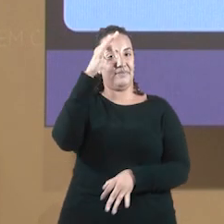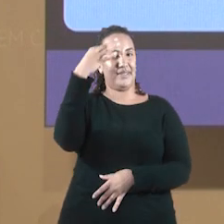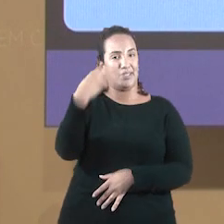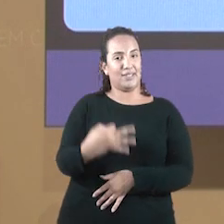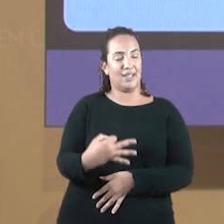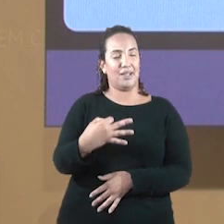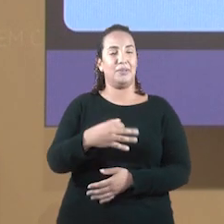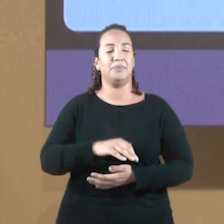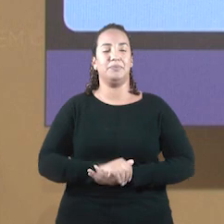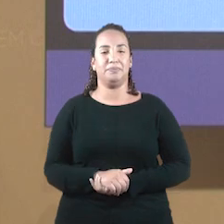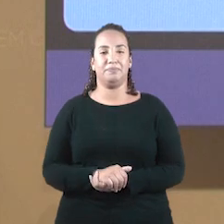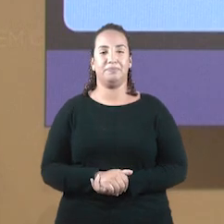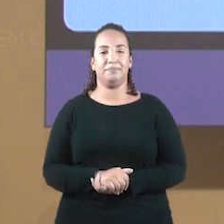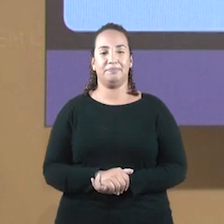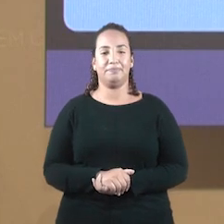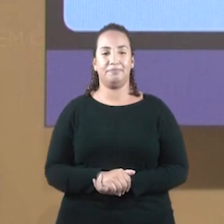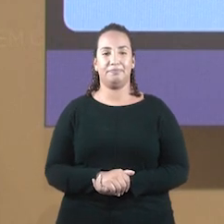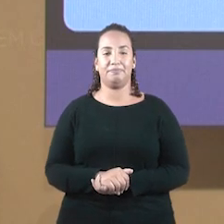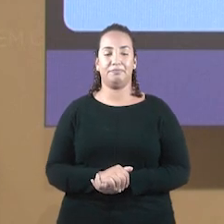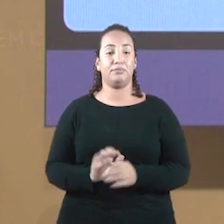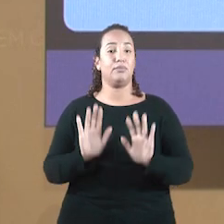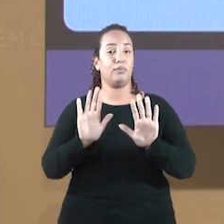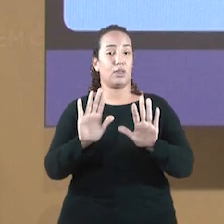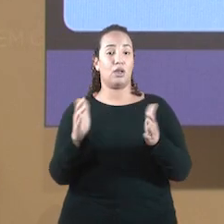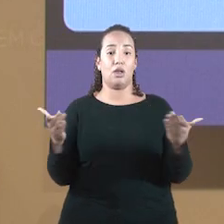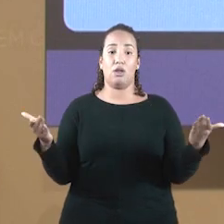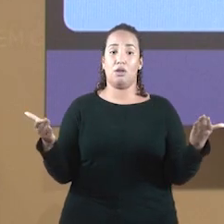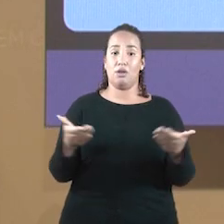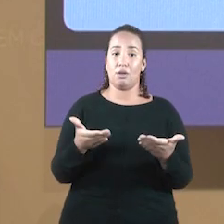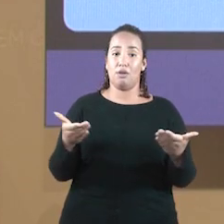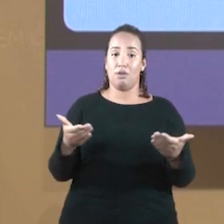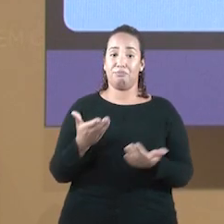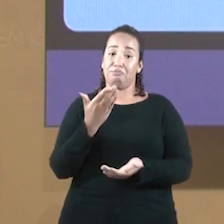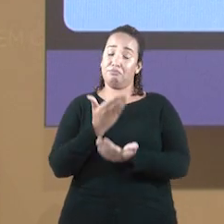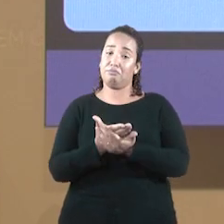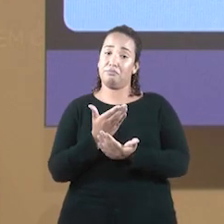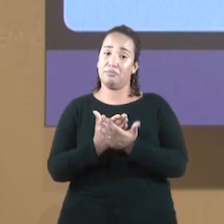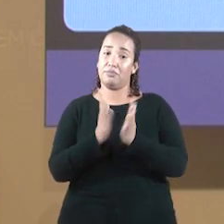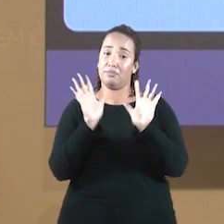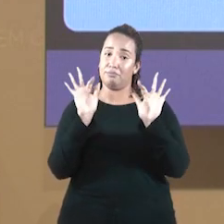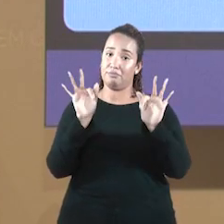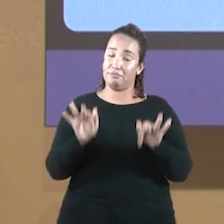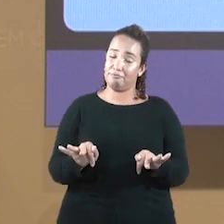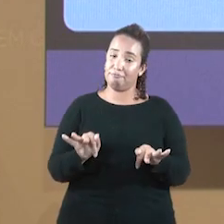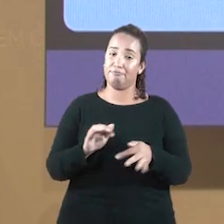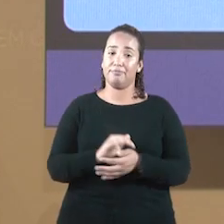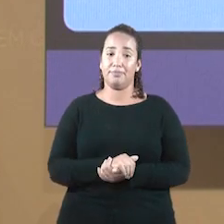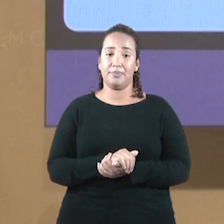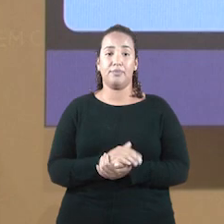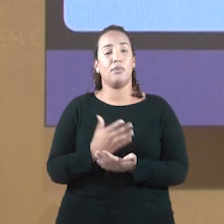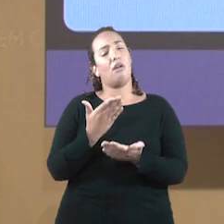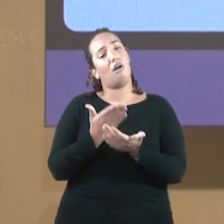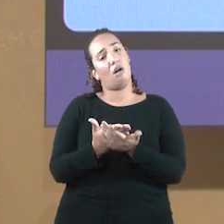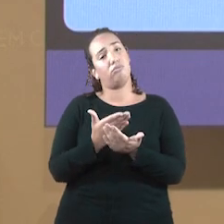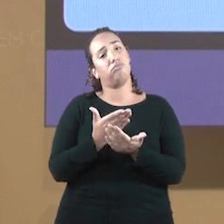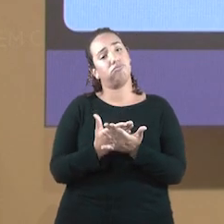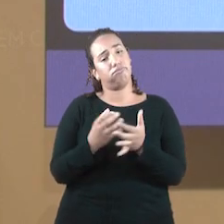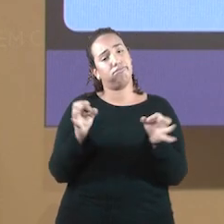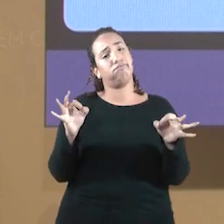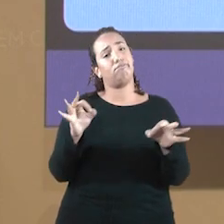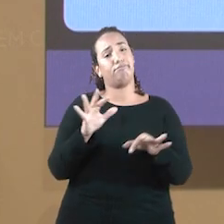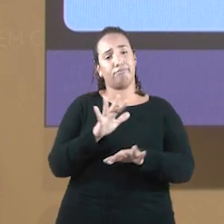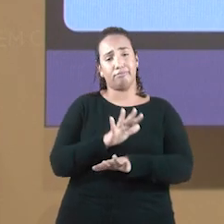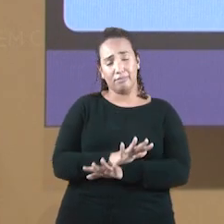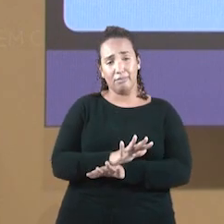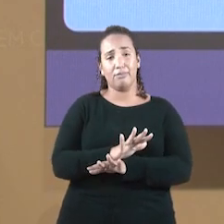seus objetos escolhidos. Mas agora eu vou me despedindo por aqui. Nossa aula está chegando ao fim e eu